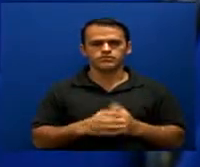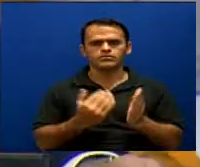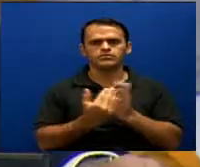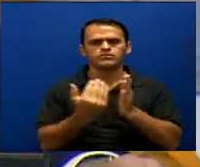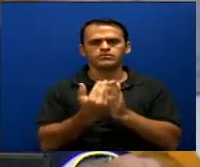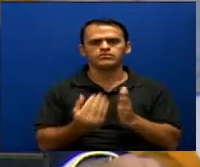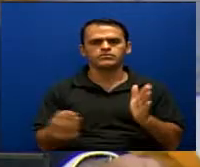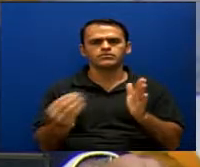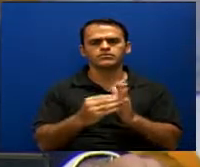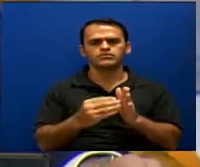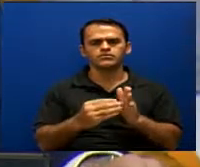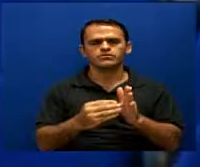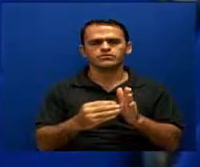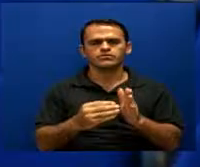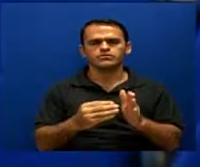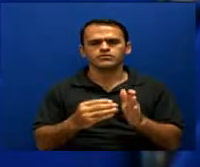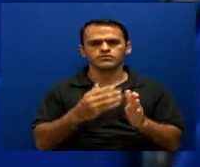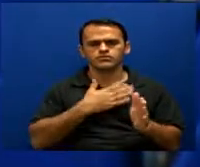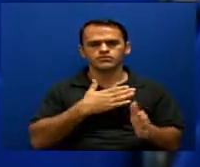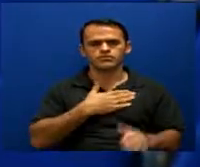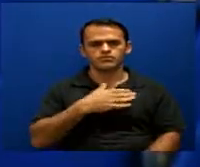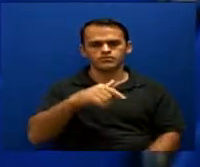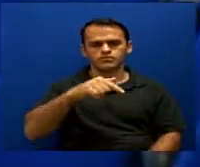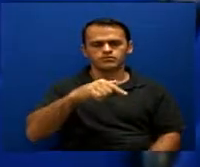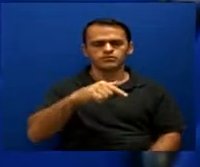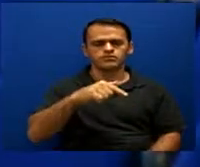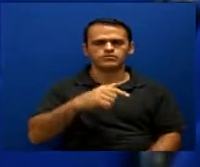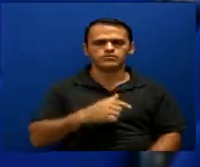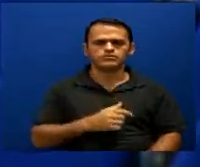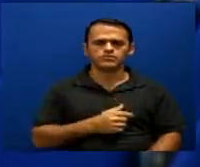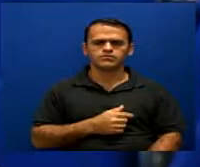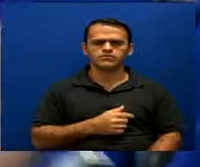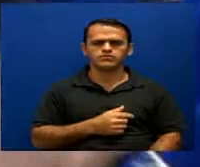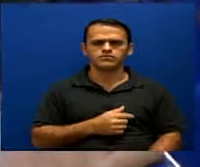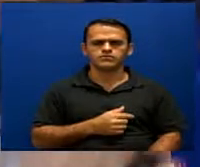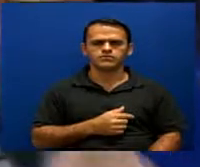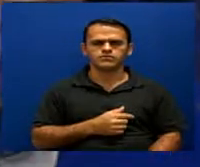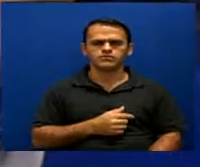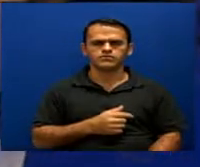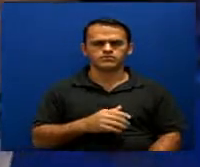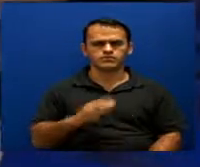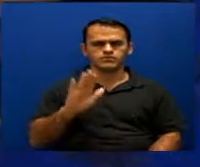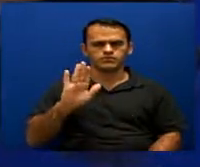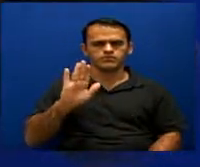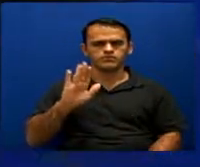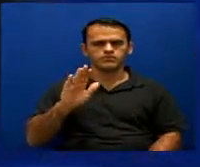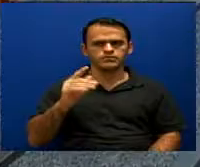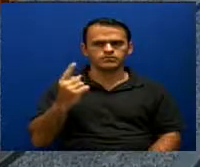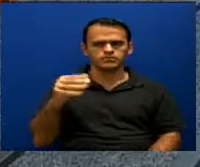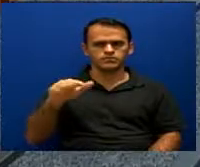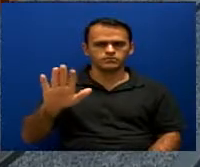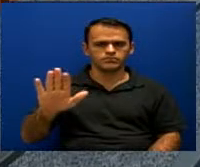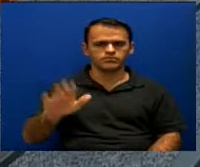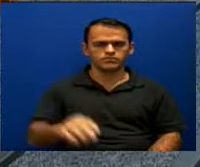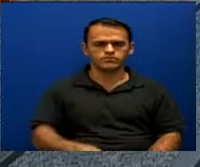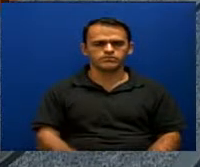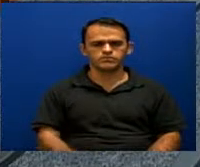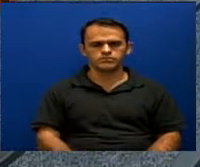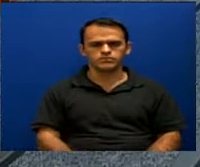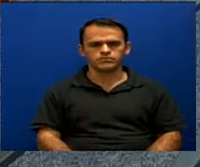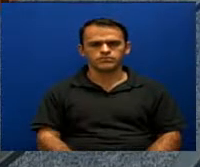De qual emenda? Das minhas emendas, a 7. E daí eu gostaria... vou fazer o debate, só um minutinho. Usarei a tribuna.